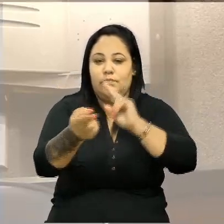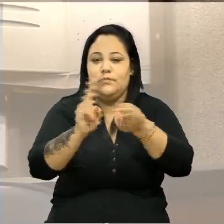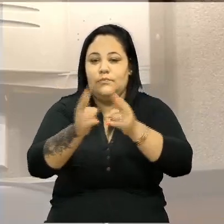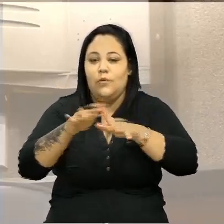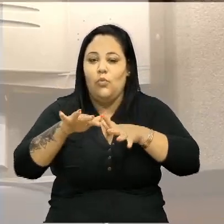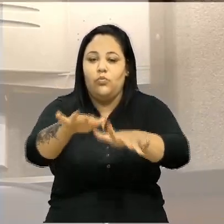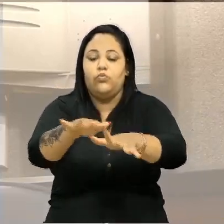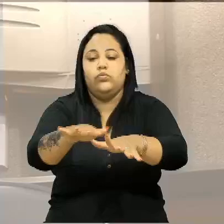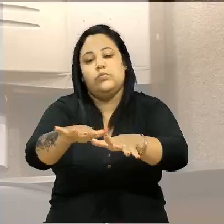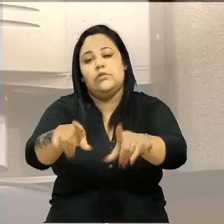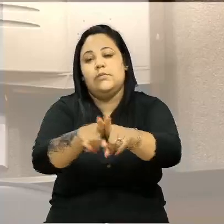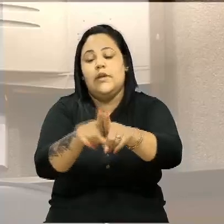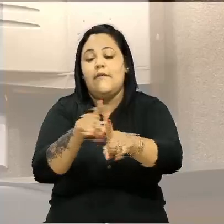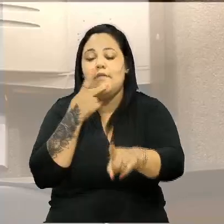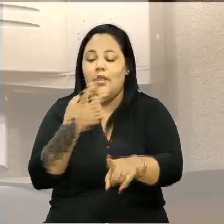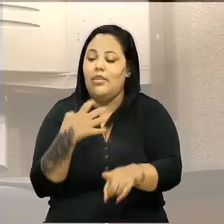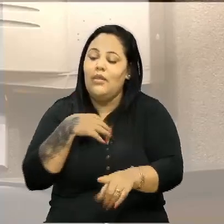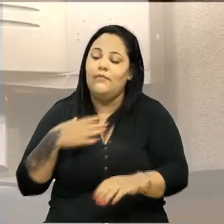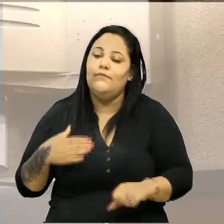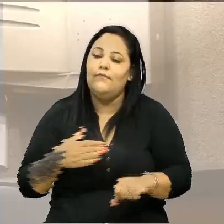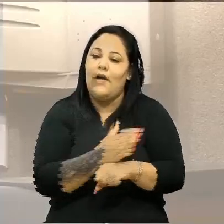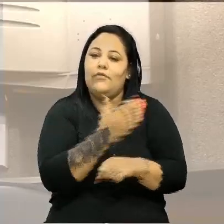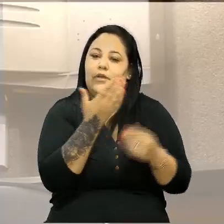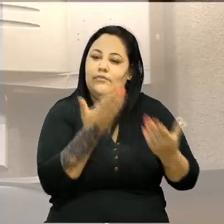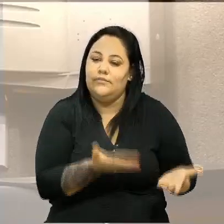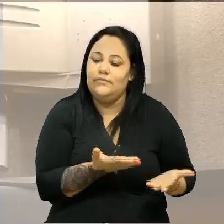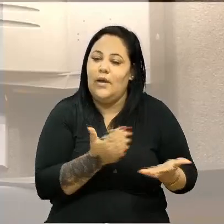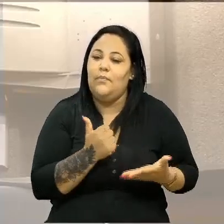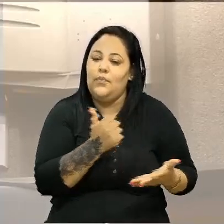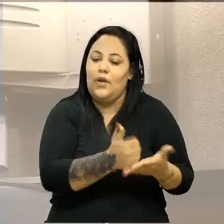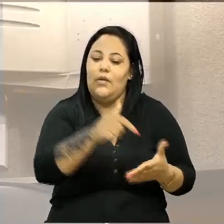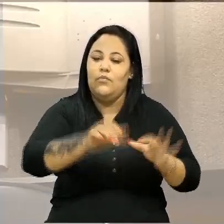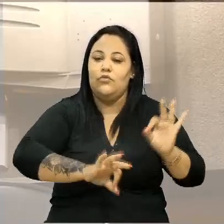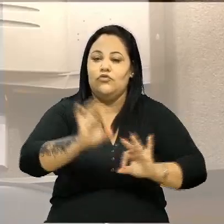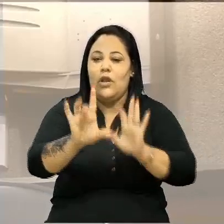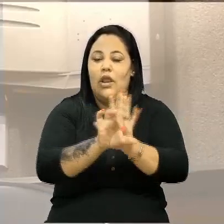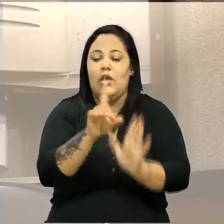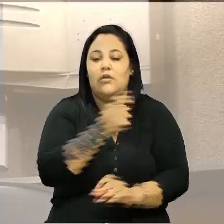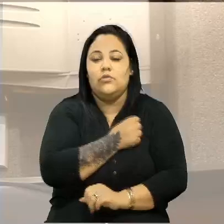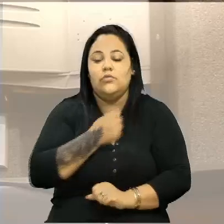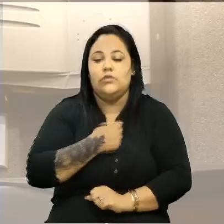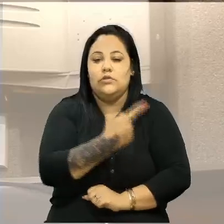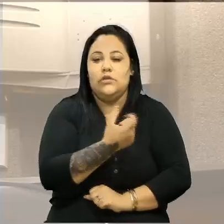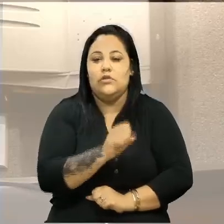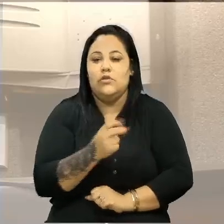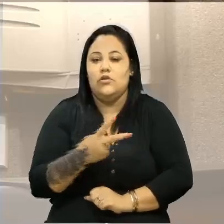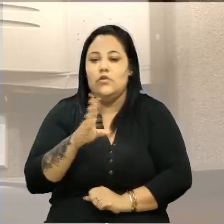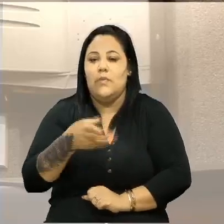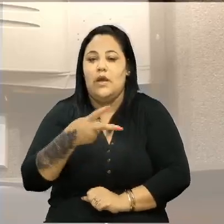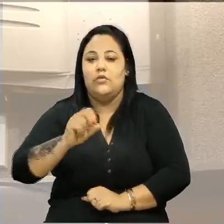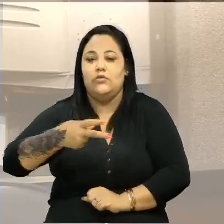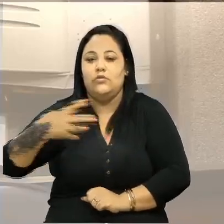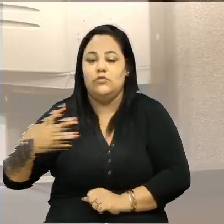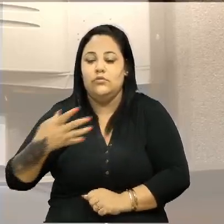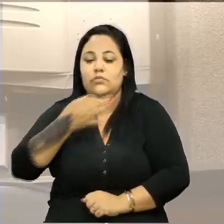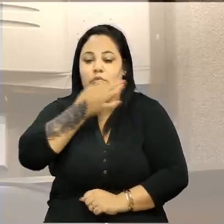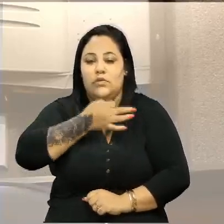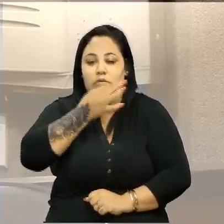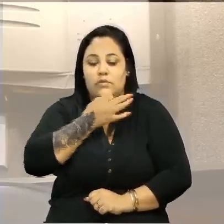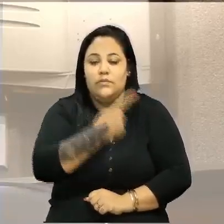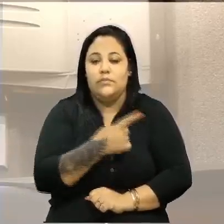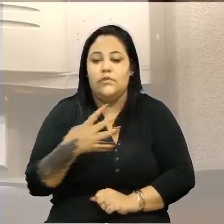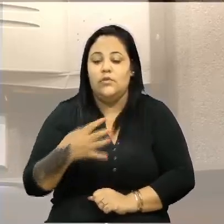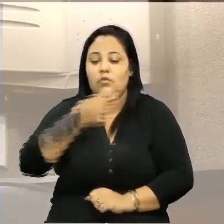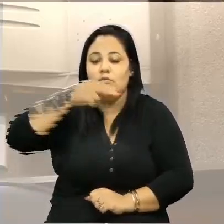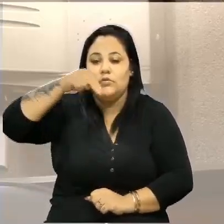Transporte e Habitação manifesta-se de forma favorável ao projeto de lei número 182/2024. Caxias do Sul, 14